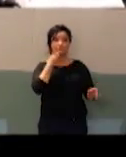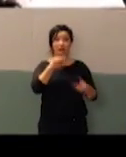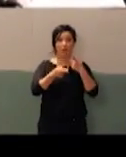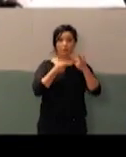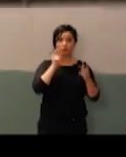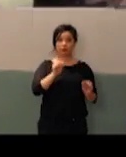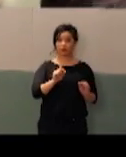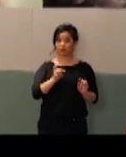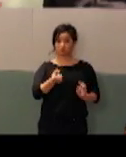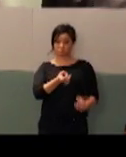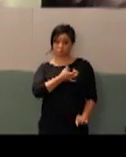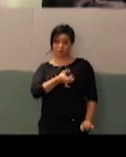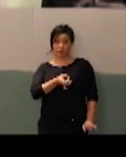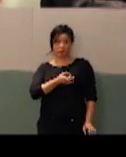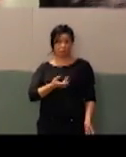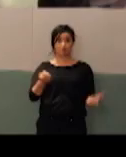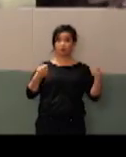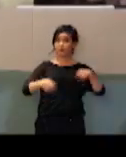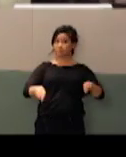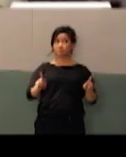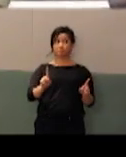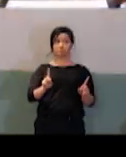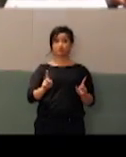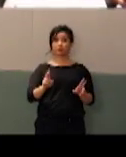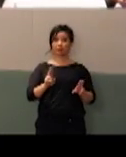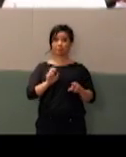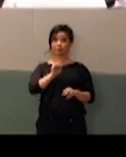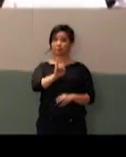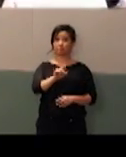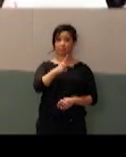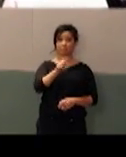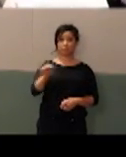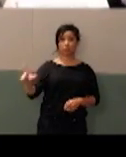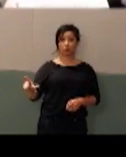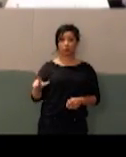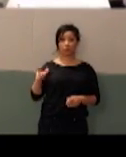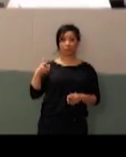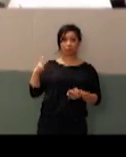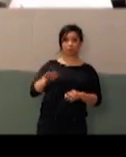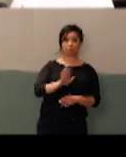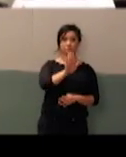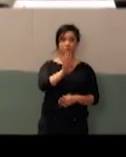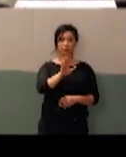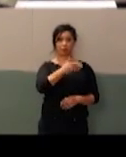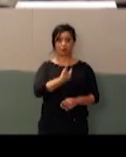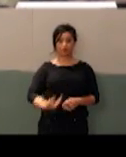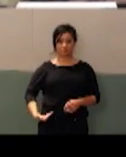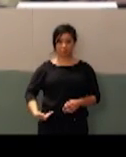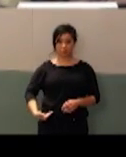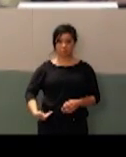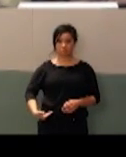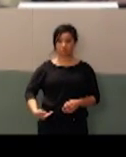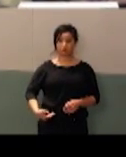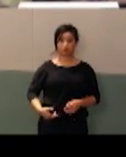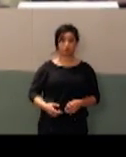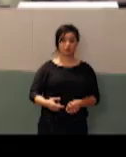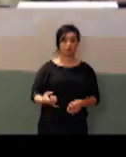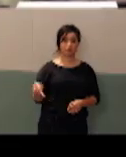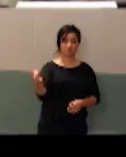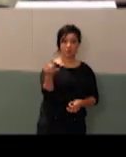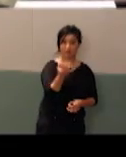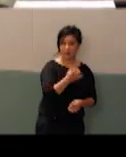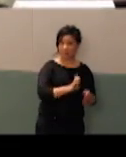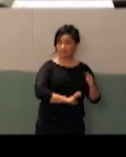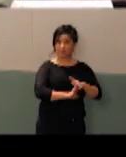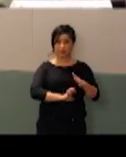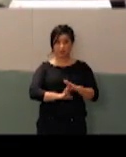Nenhum empresário, durante o meu governo, terá que desembolsar nenhum centavo para